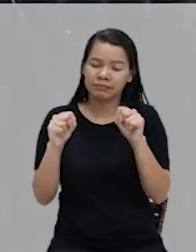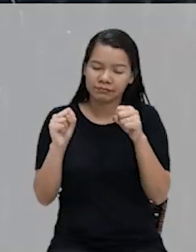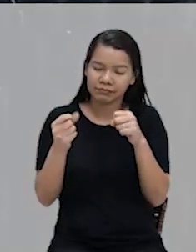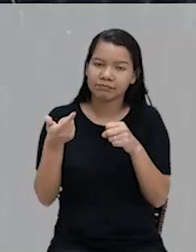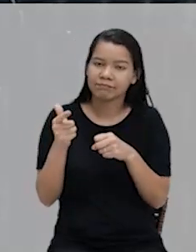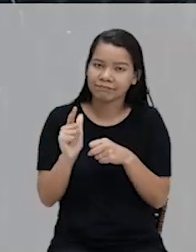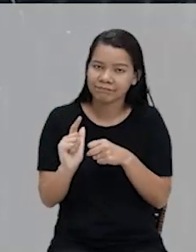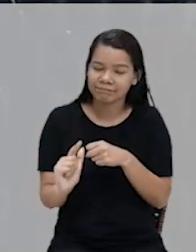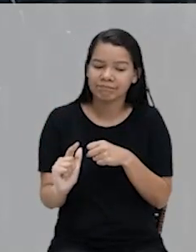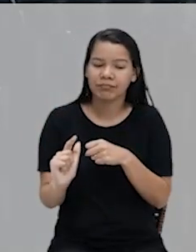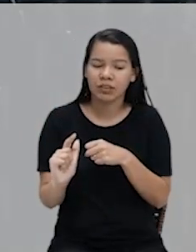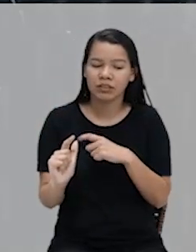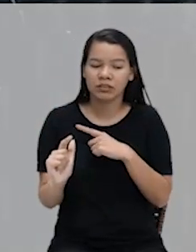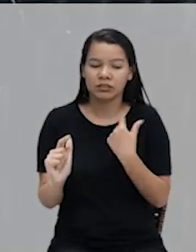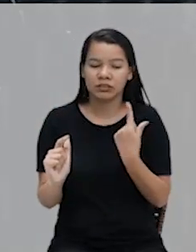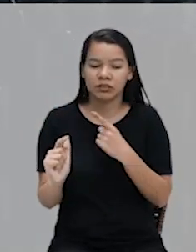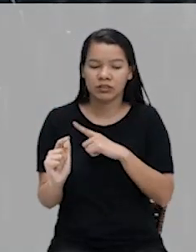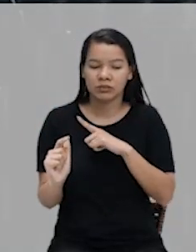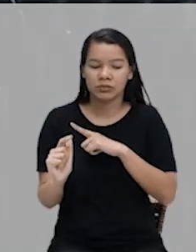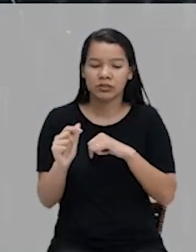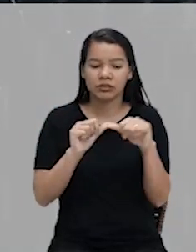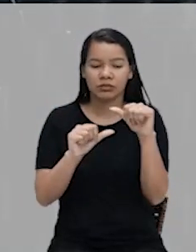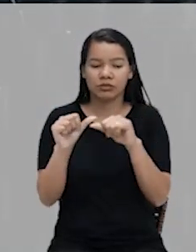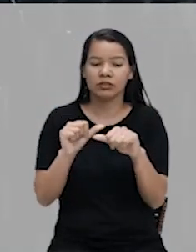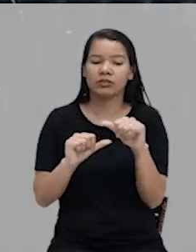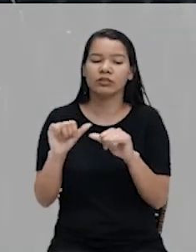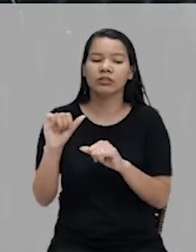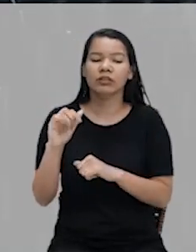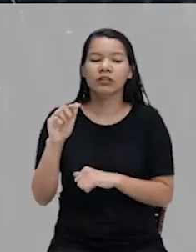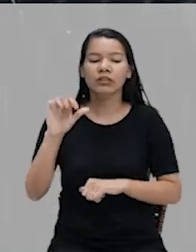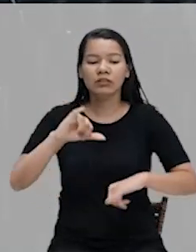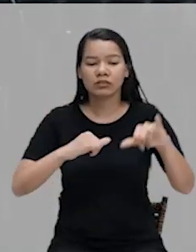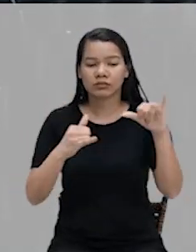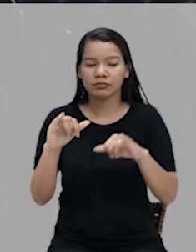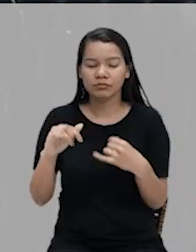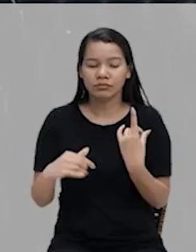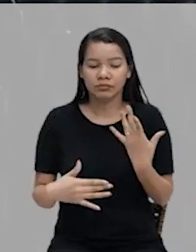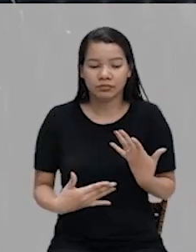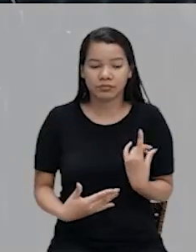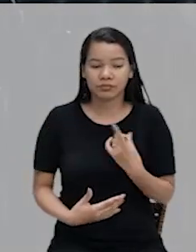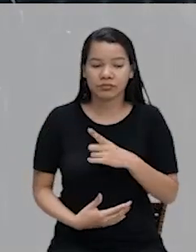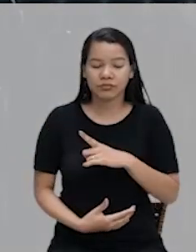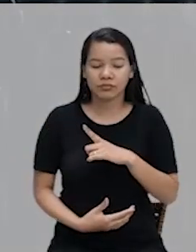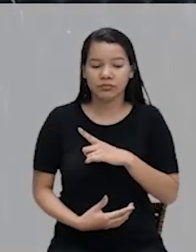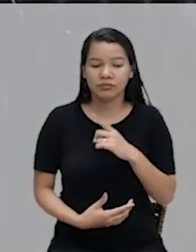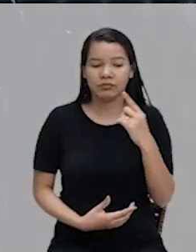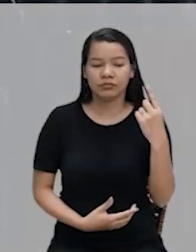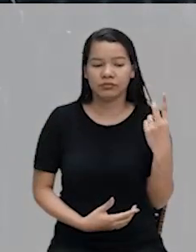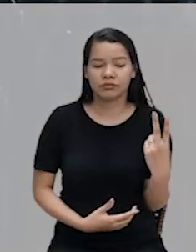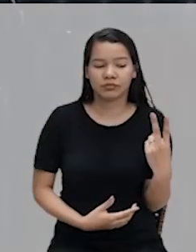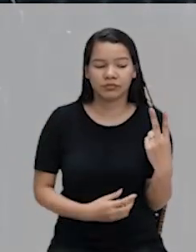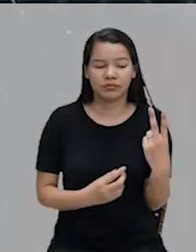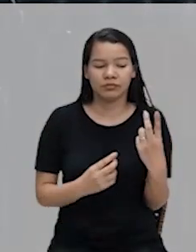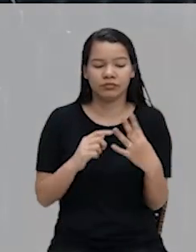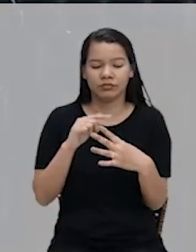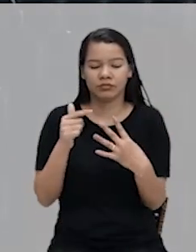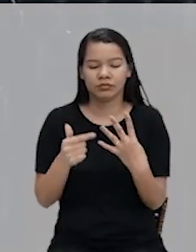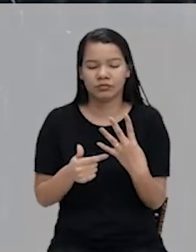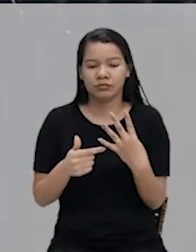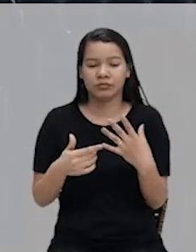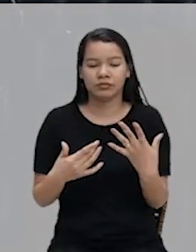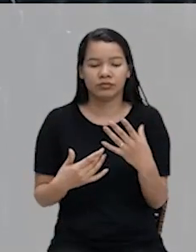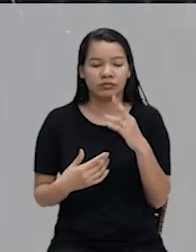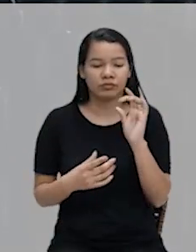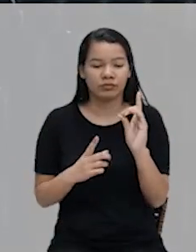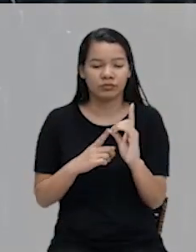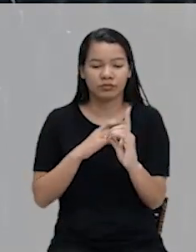química. Então, nós temos transformação química, turma, nos itens 2 e 4. Alternativa correta, a letra